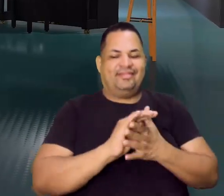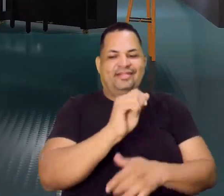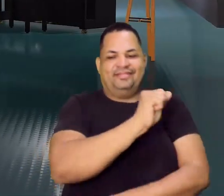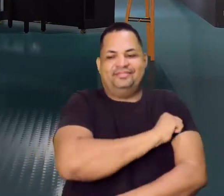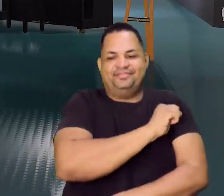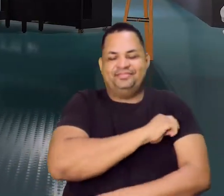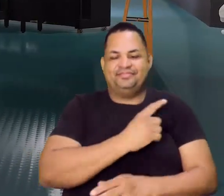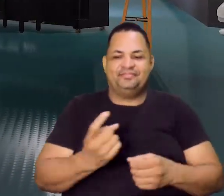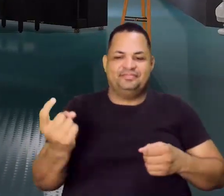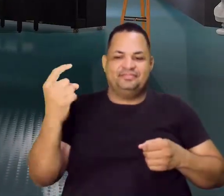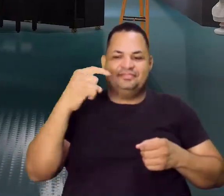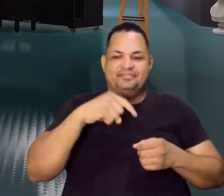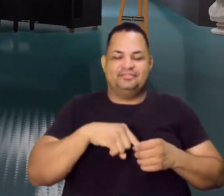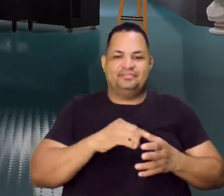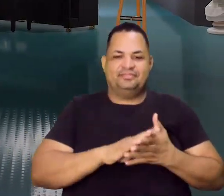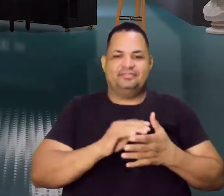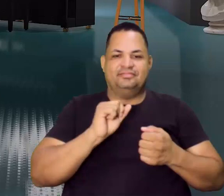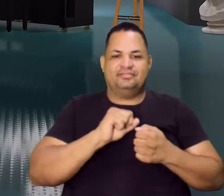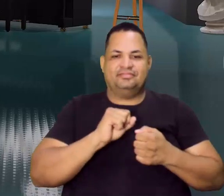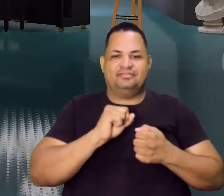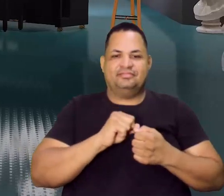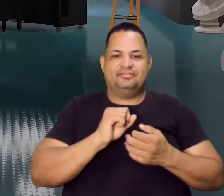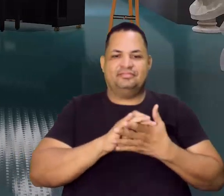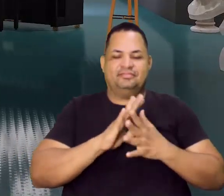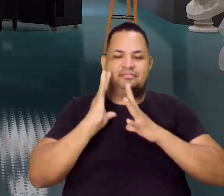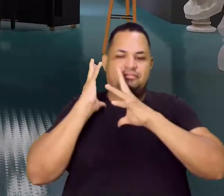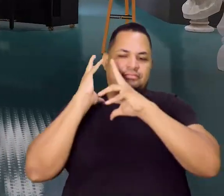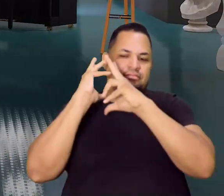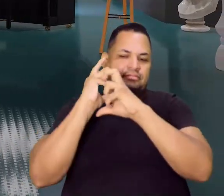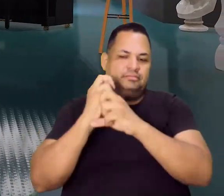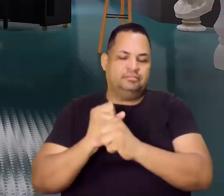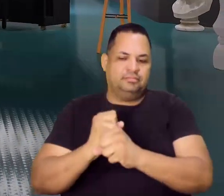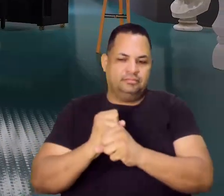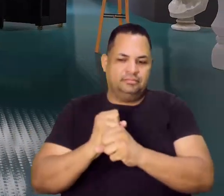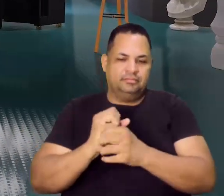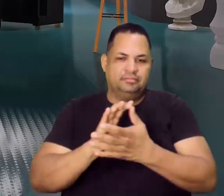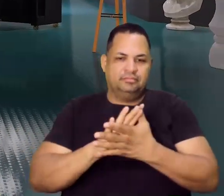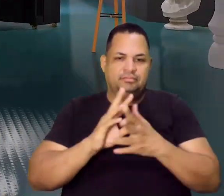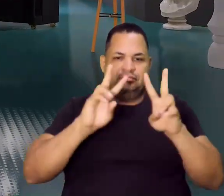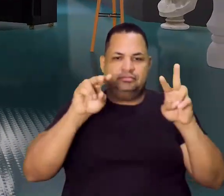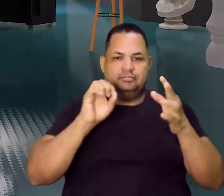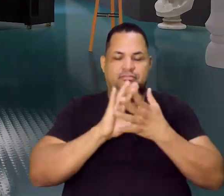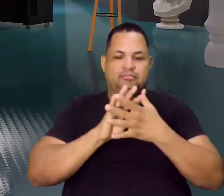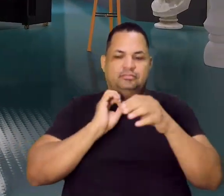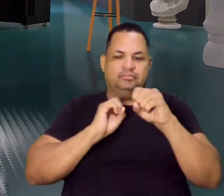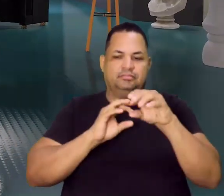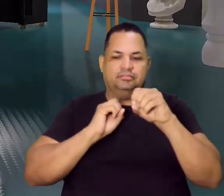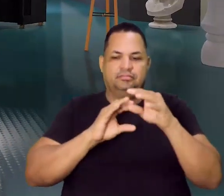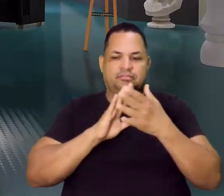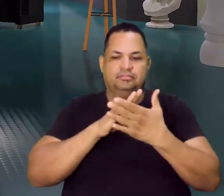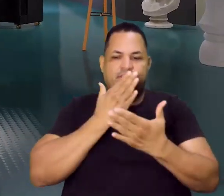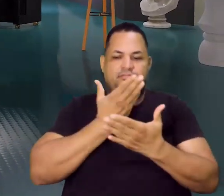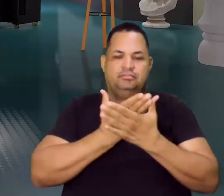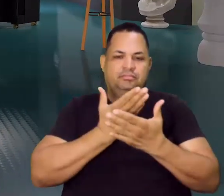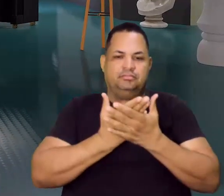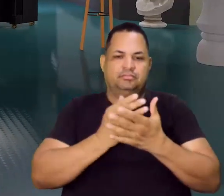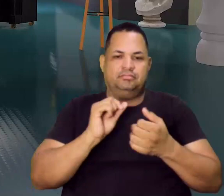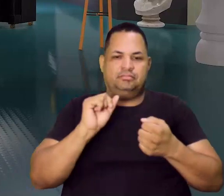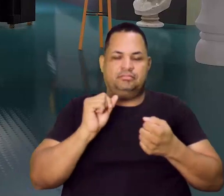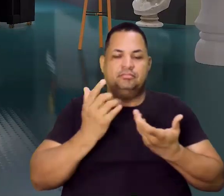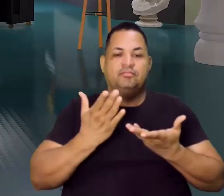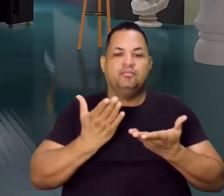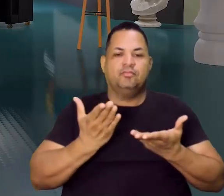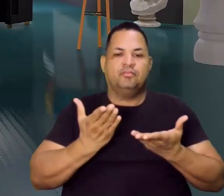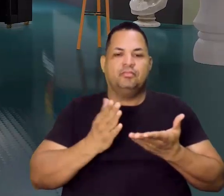estudantes! Voltamos então para fazermos a nossa revisão dos temas que abordamos na aula. Vamos